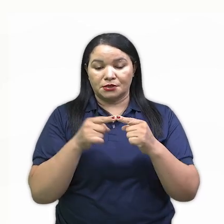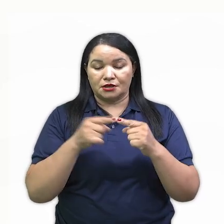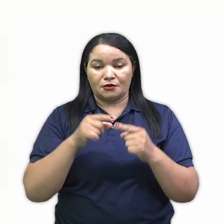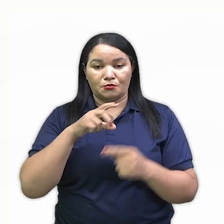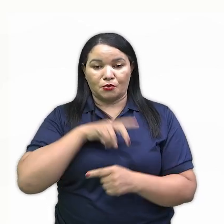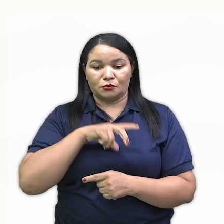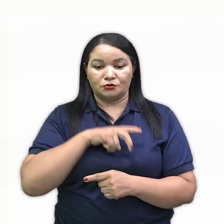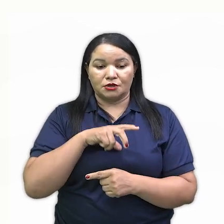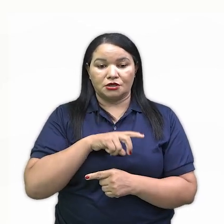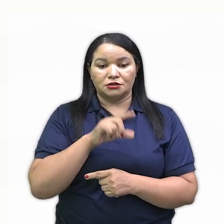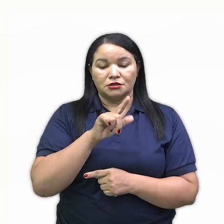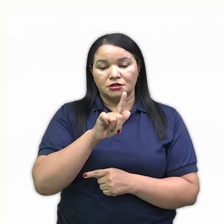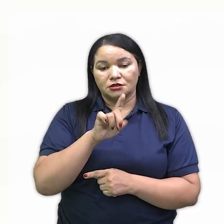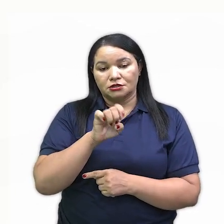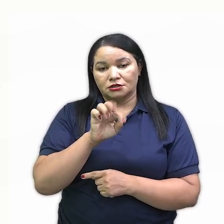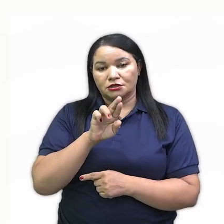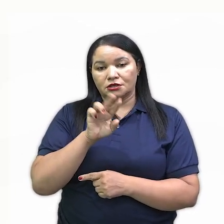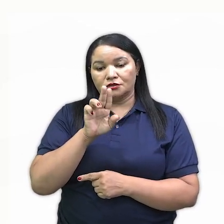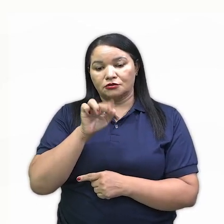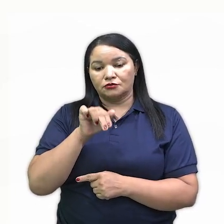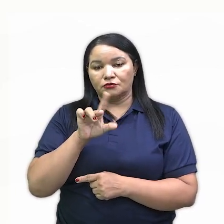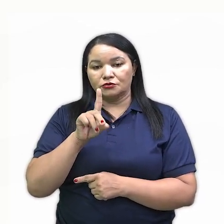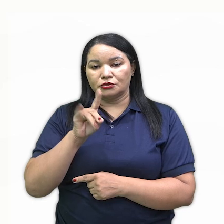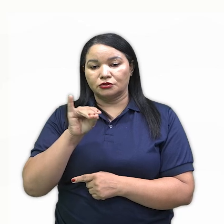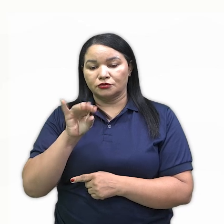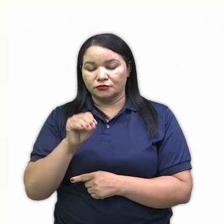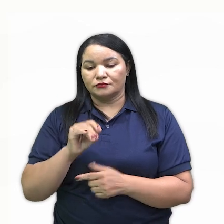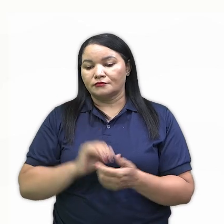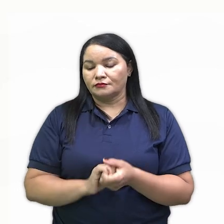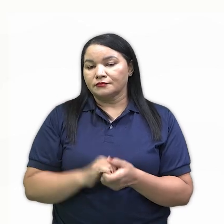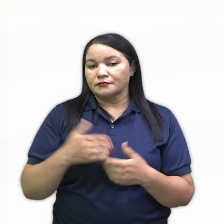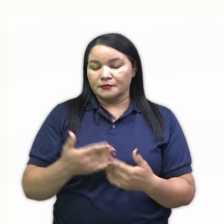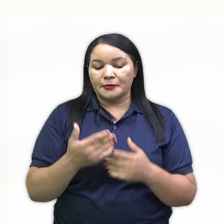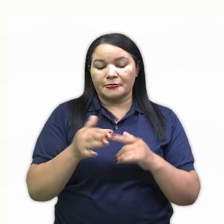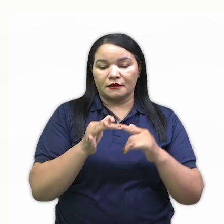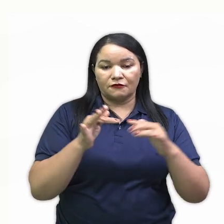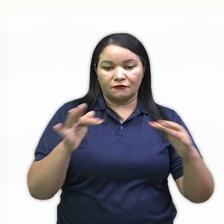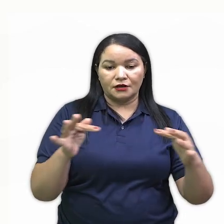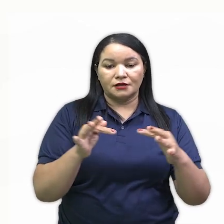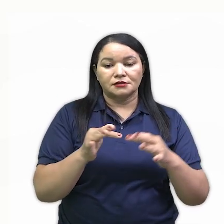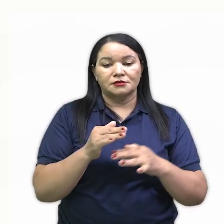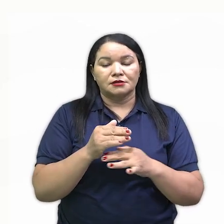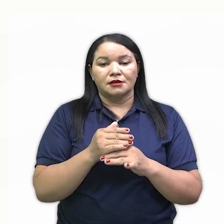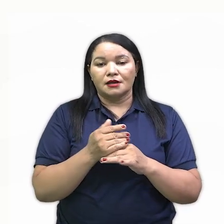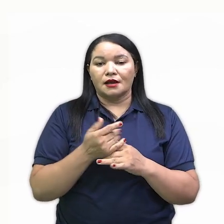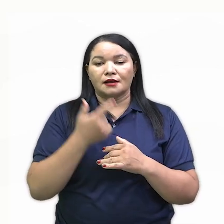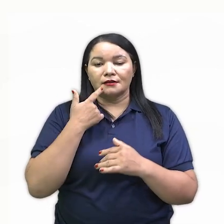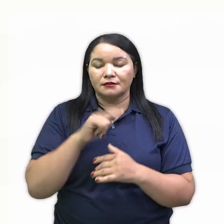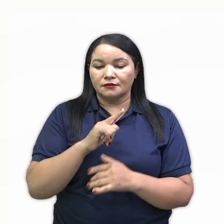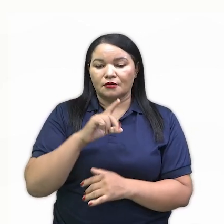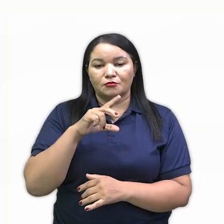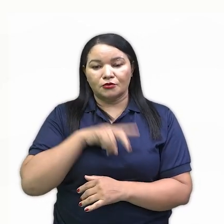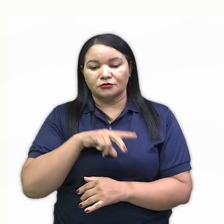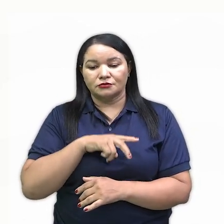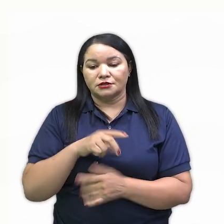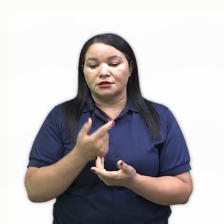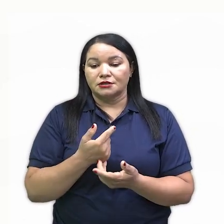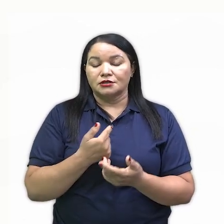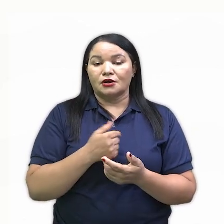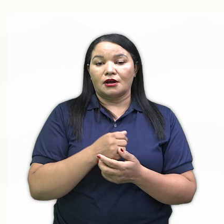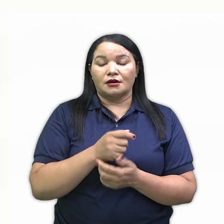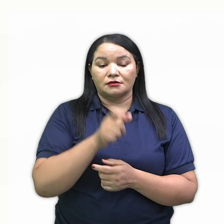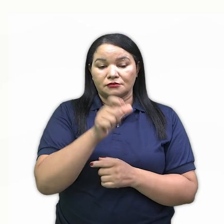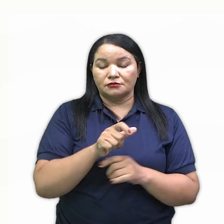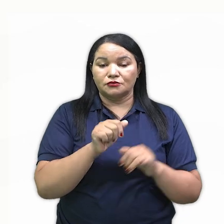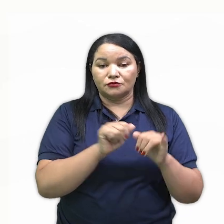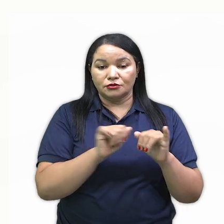né? Então, frases afirmativas. Pego um sujeito, que vai ser um desses pronomes, o passado